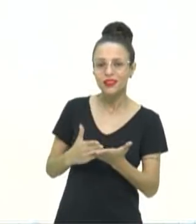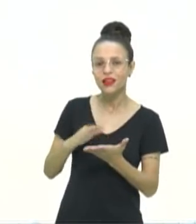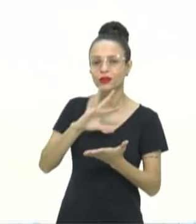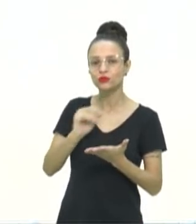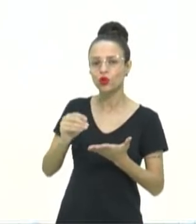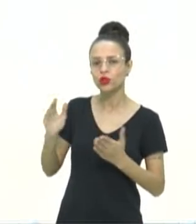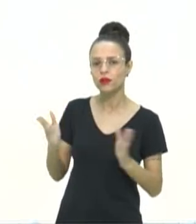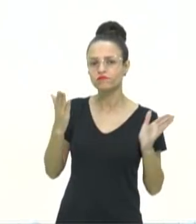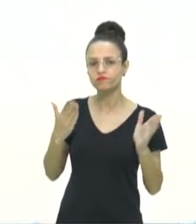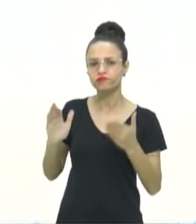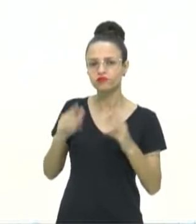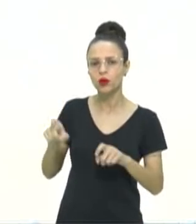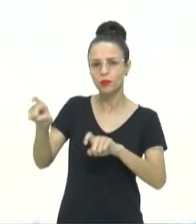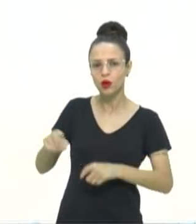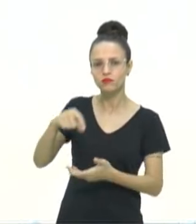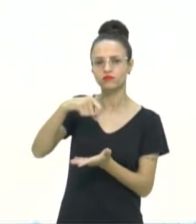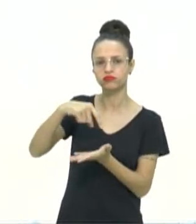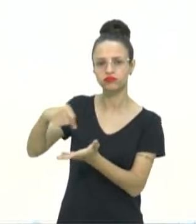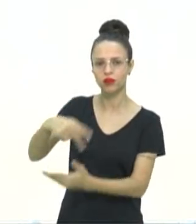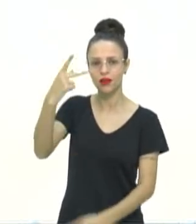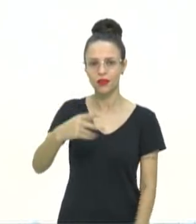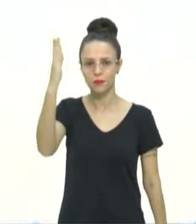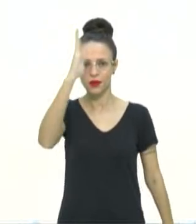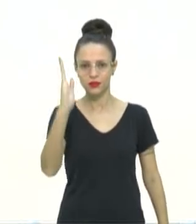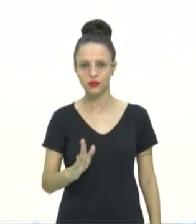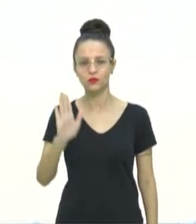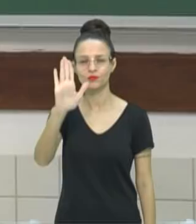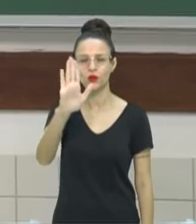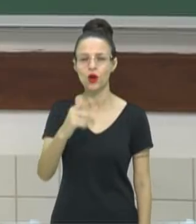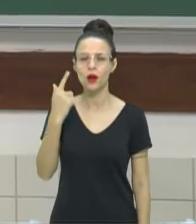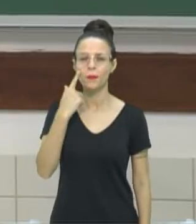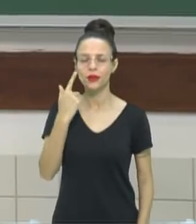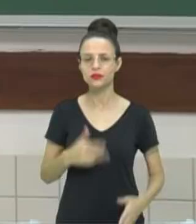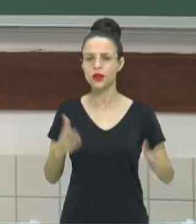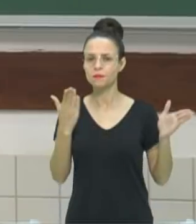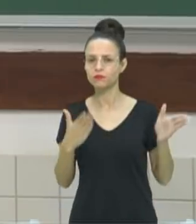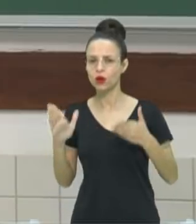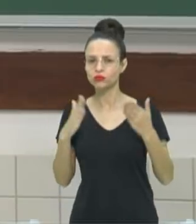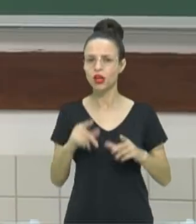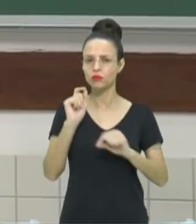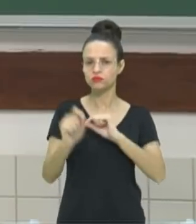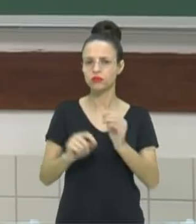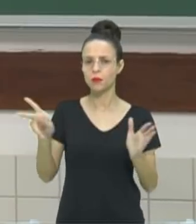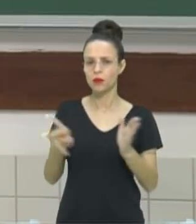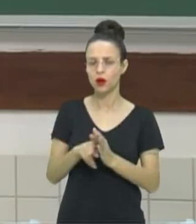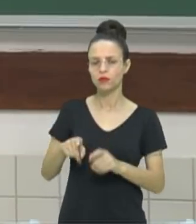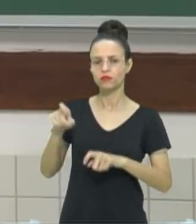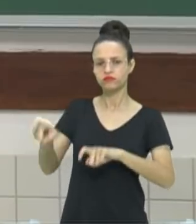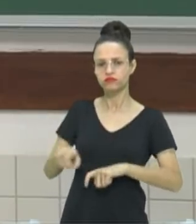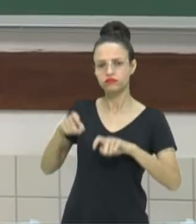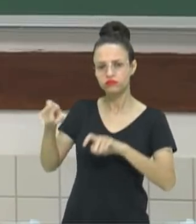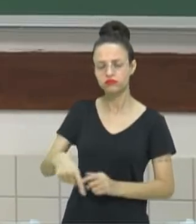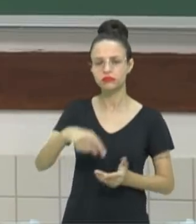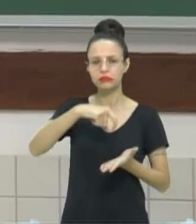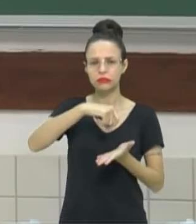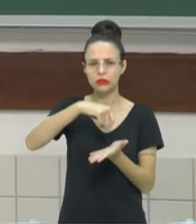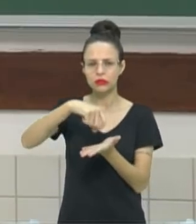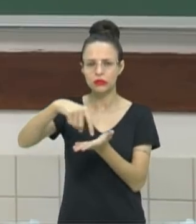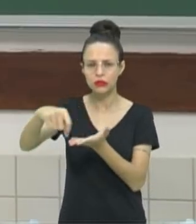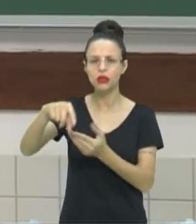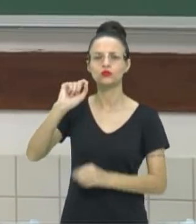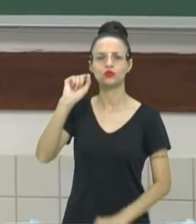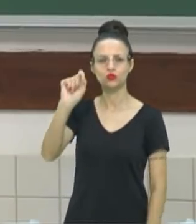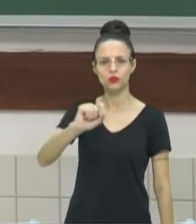toda a produção brasileira de grãos. Quando eu penso em produção de grãos, quando eu penso em atividade de agricultura,